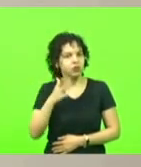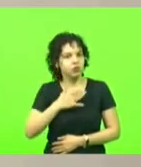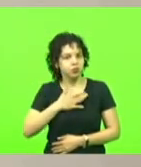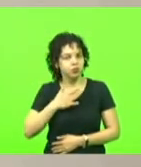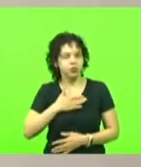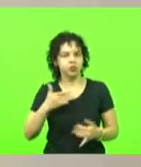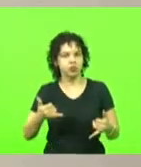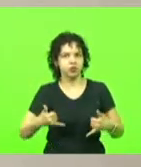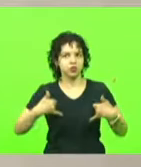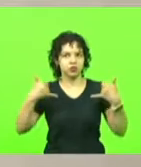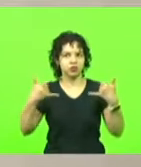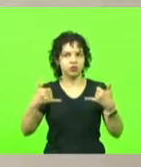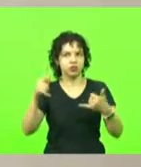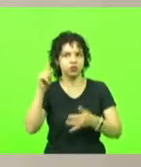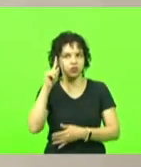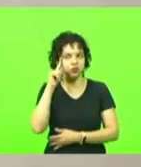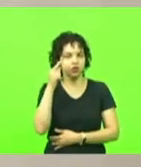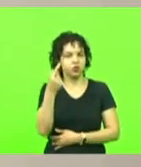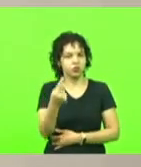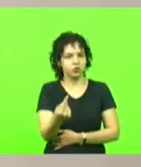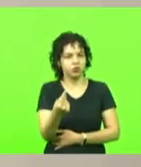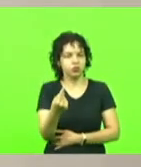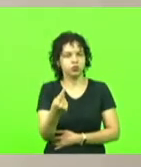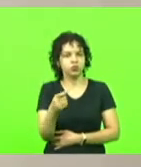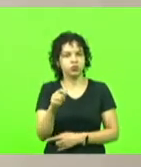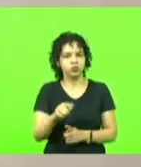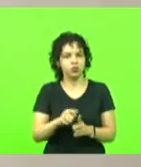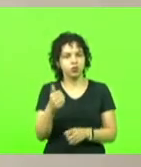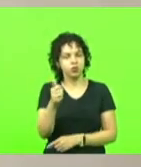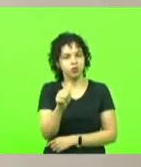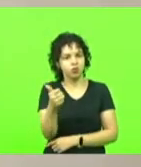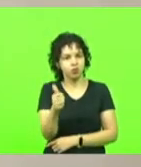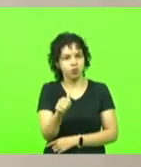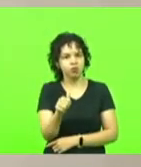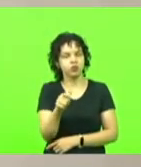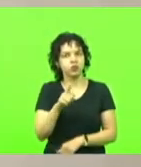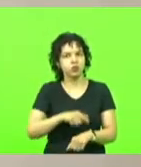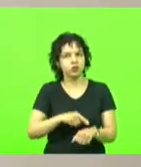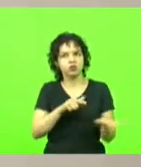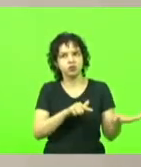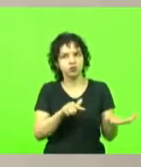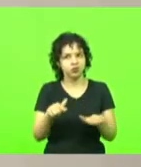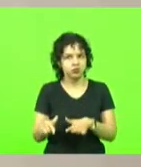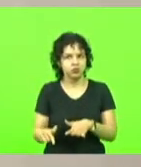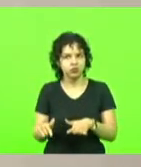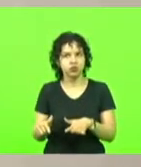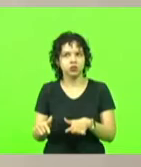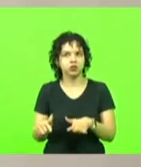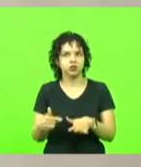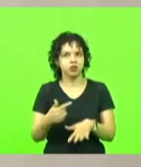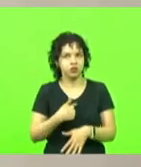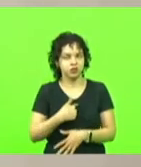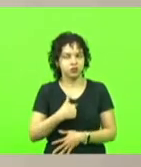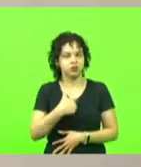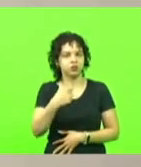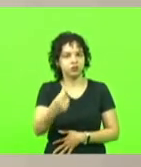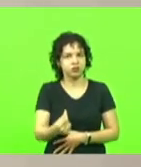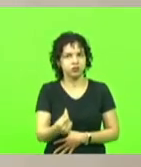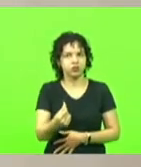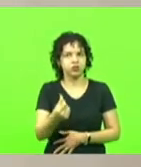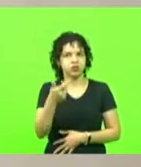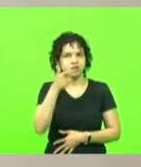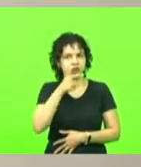dia 1/11, na mesma semana, eu estar sendo contemplado e ganhei